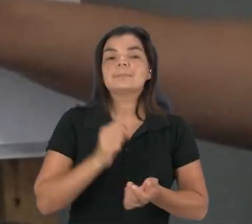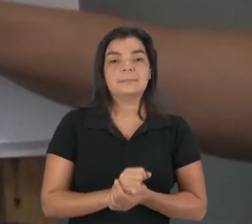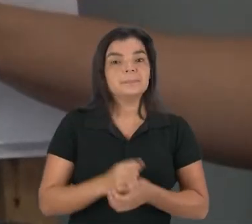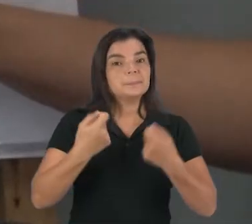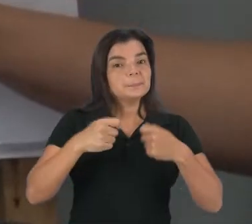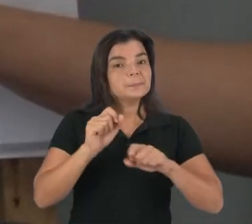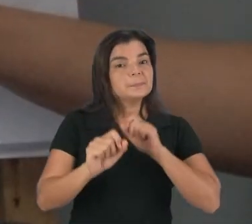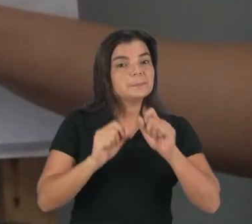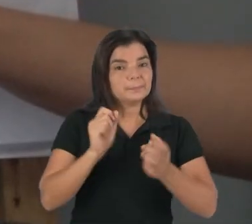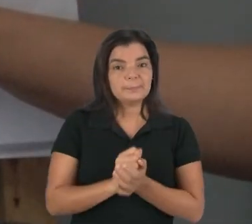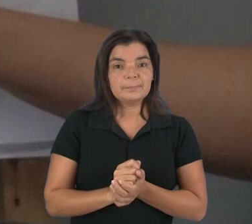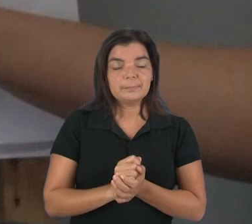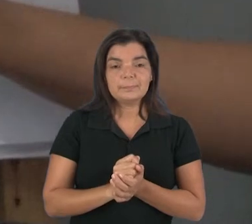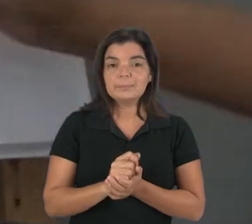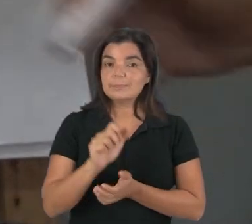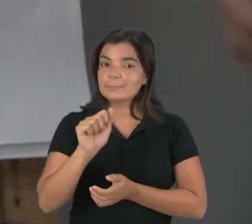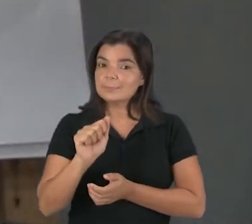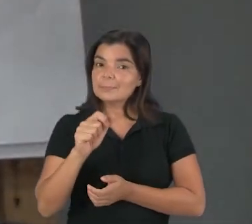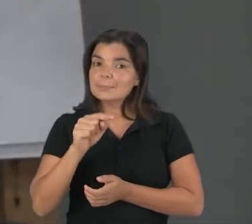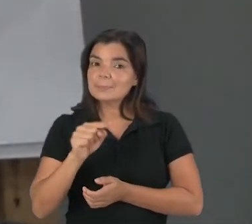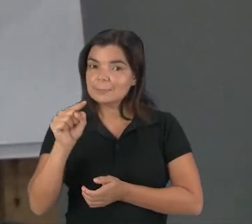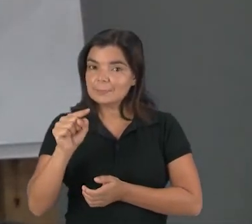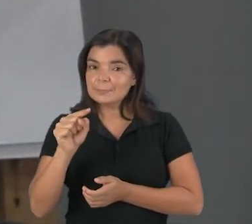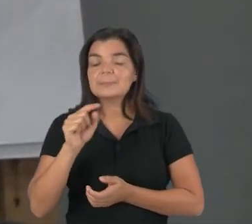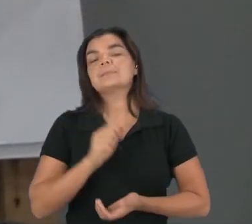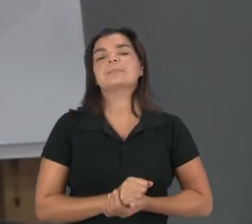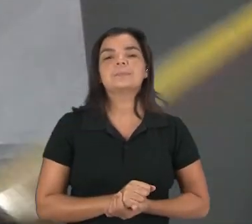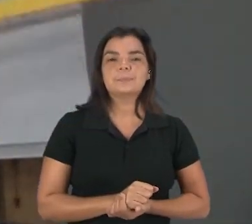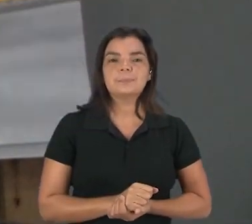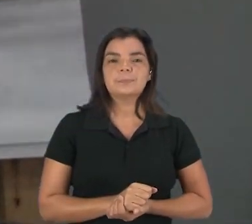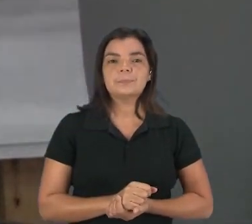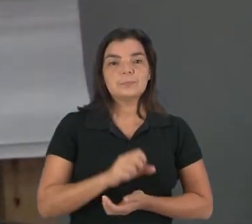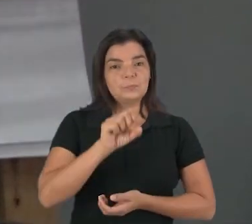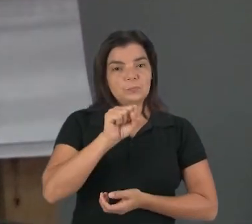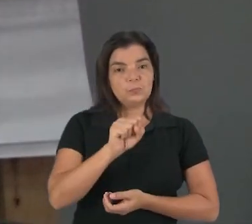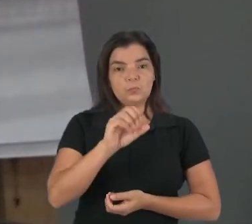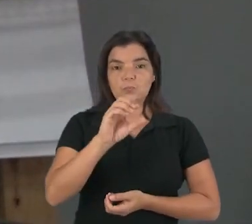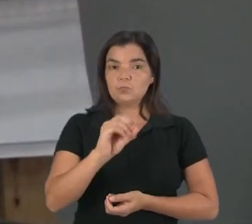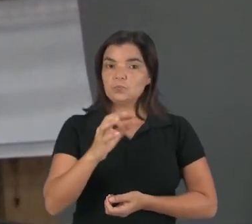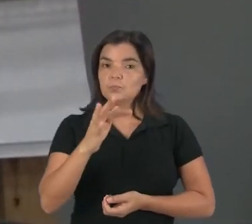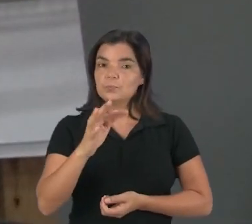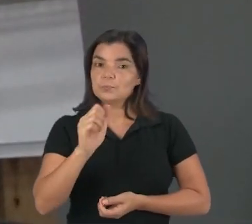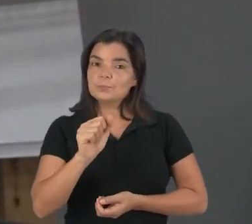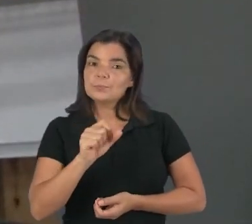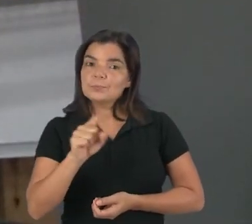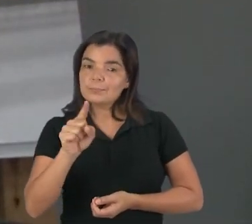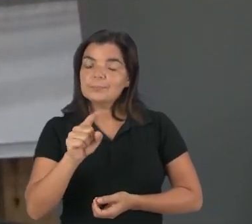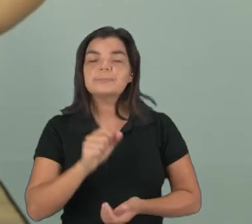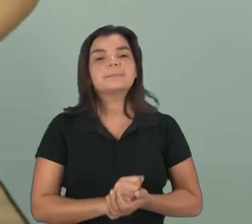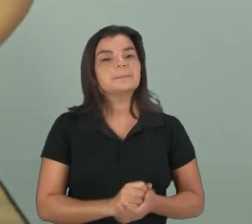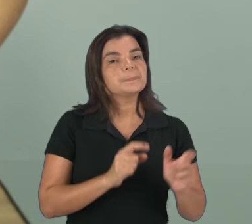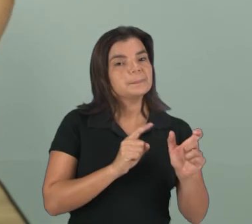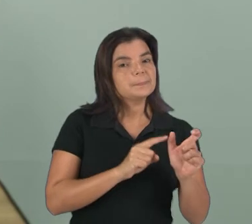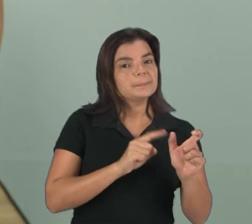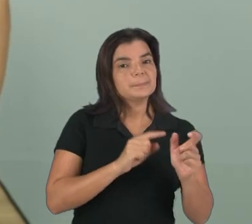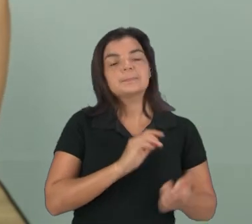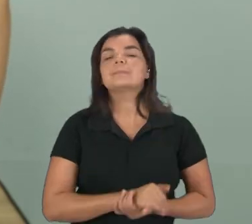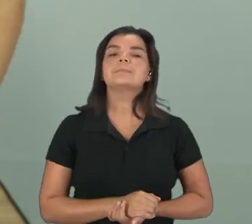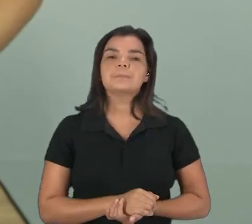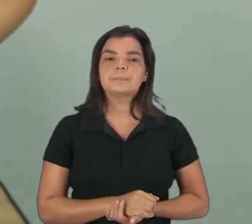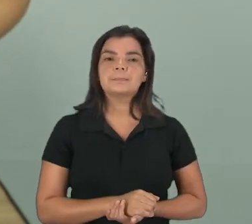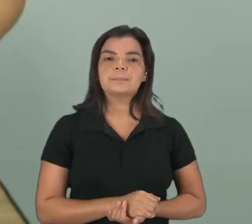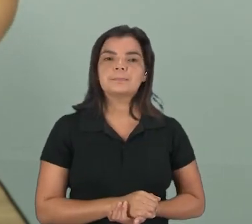precisamos colocar aqui na última sílaba, no fá. E aqui, para que essa palavra, então, fique pétala.